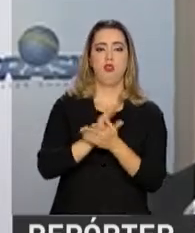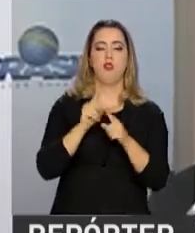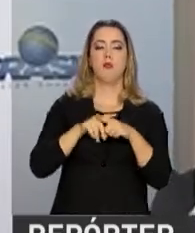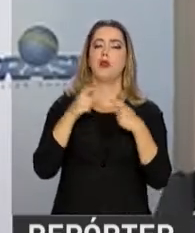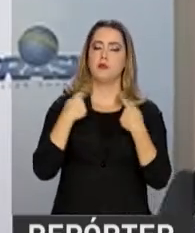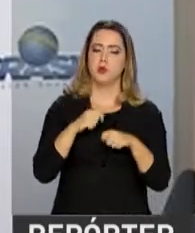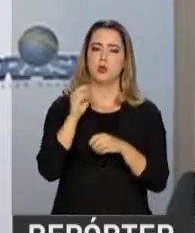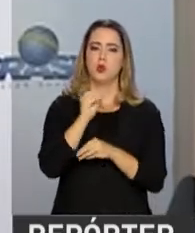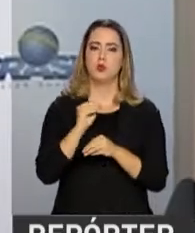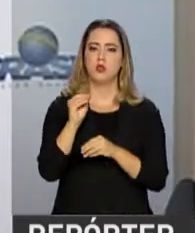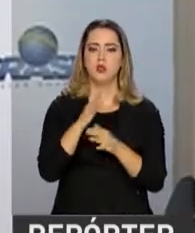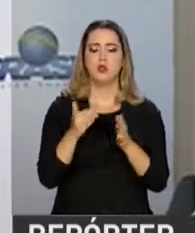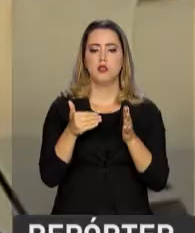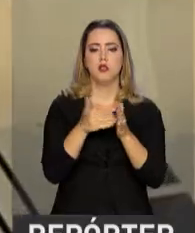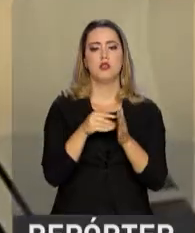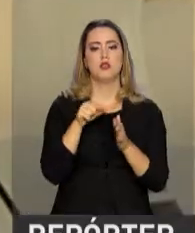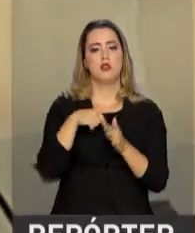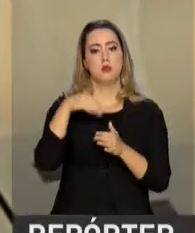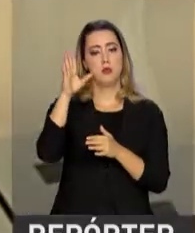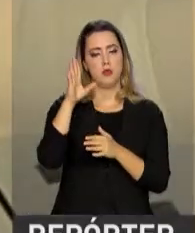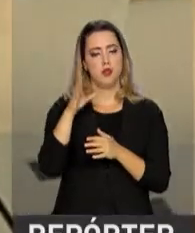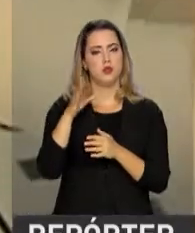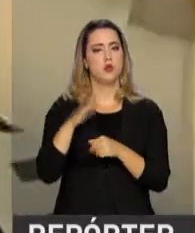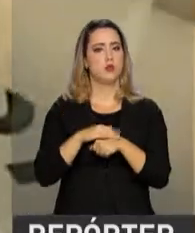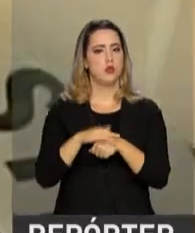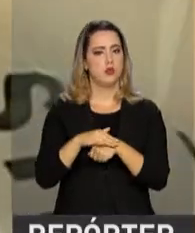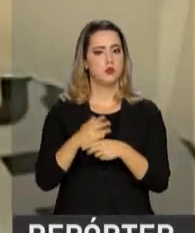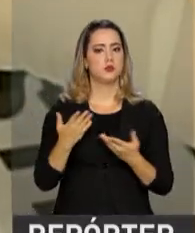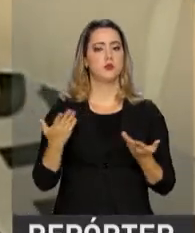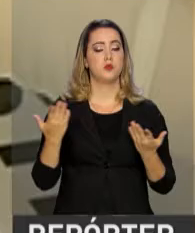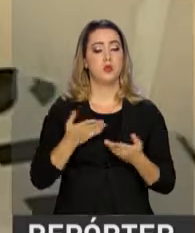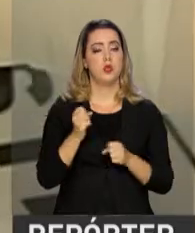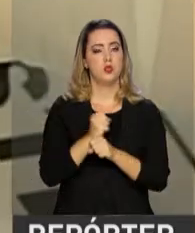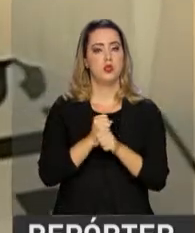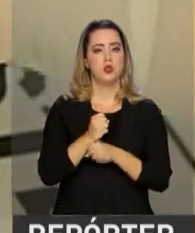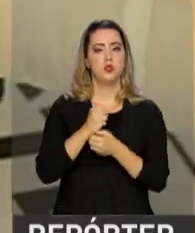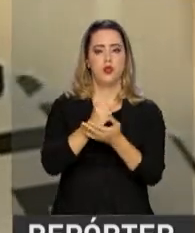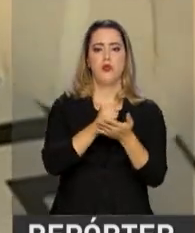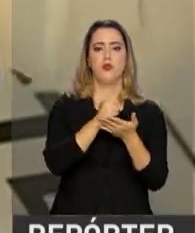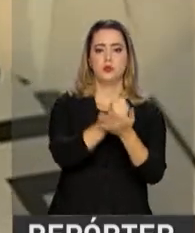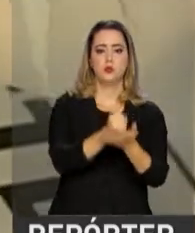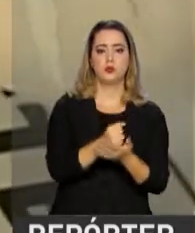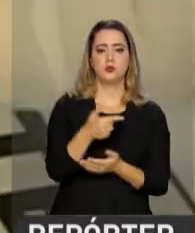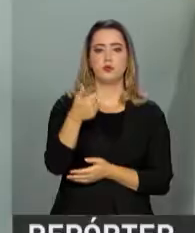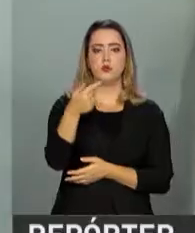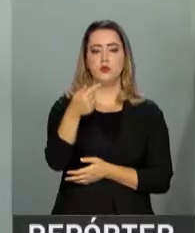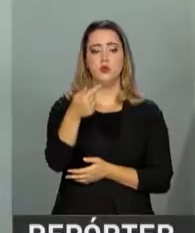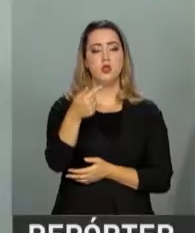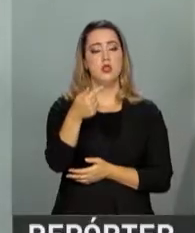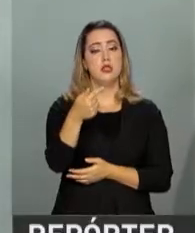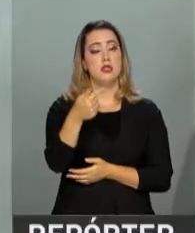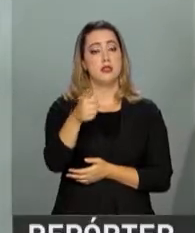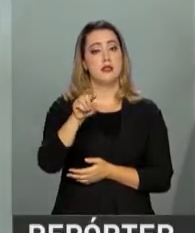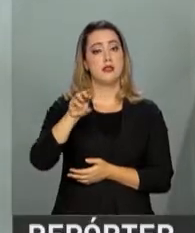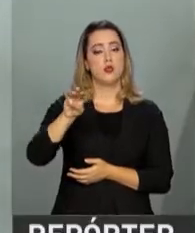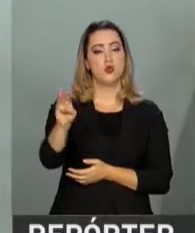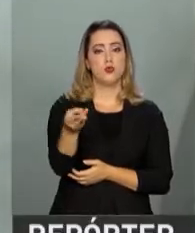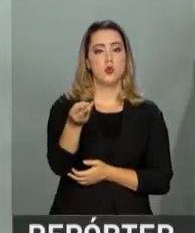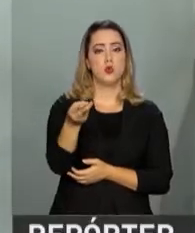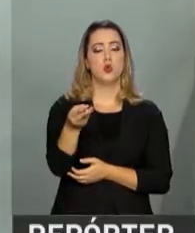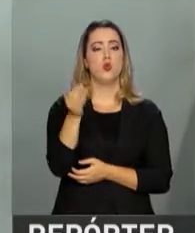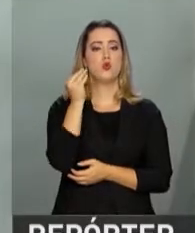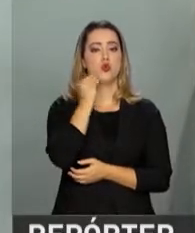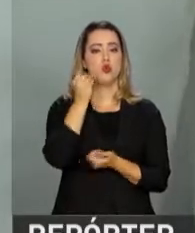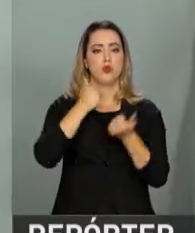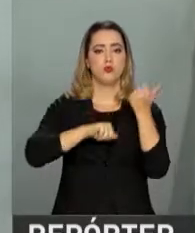tratada até os mais graves. Só este ano já foram distribuídos pelo governo federal 7 milhões de testes de diagnósticos.